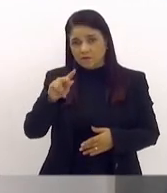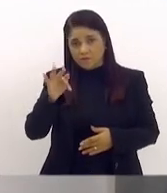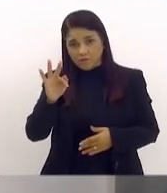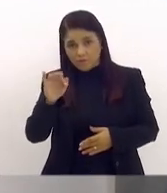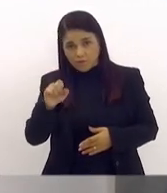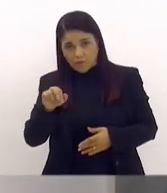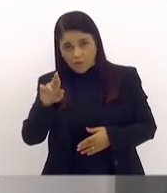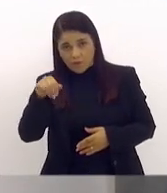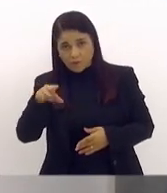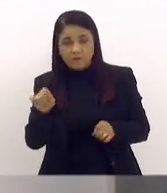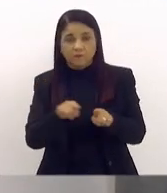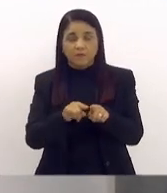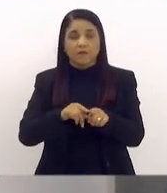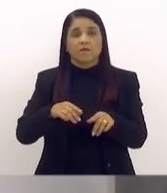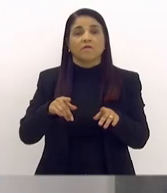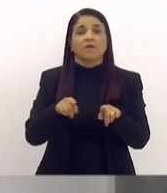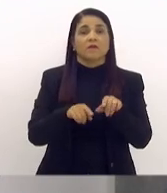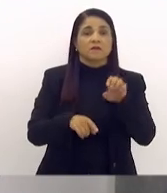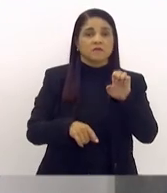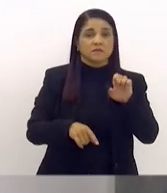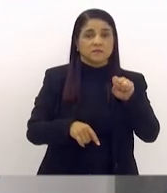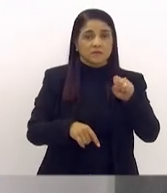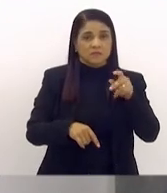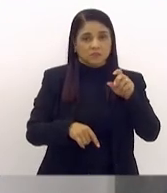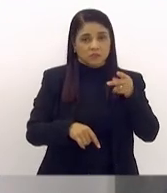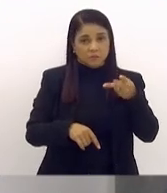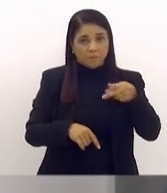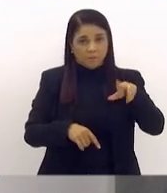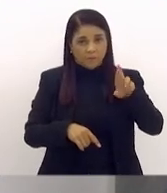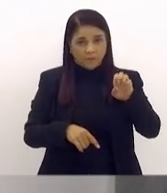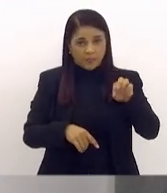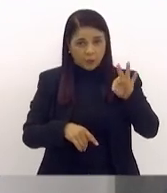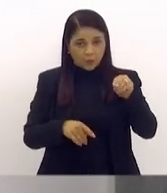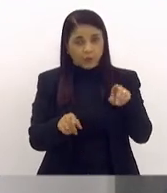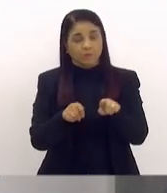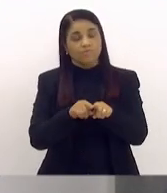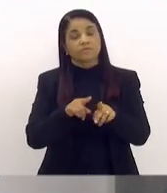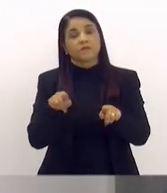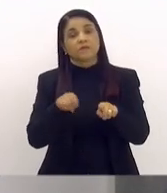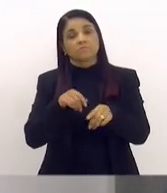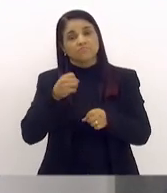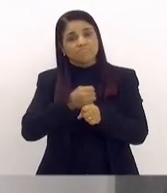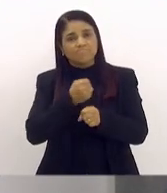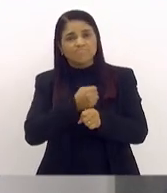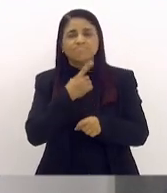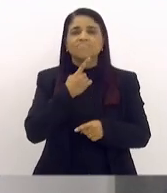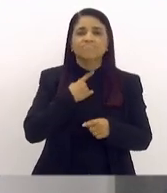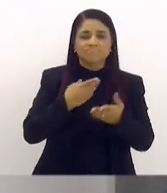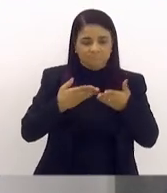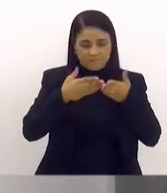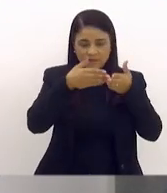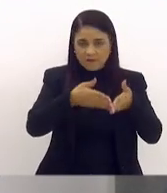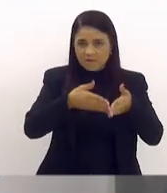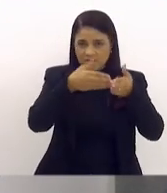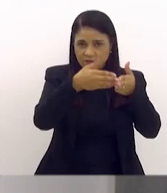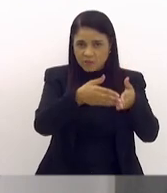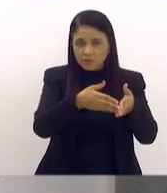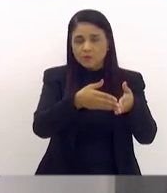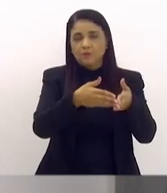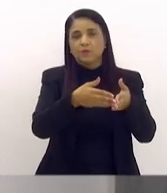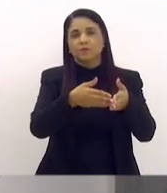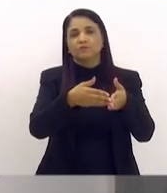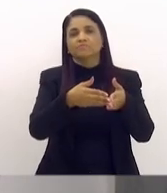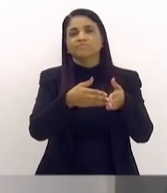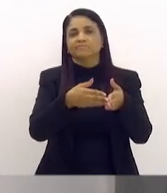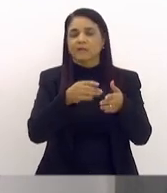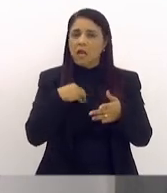comando do Sérgio Bass tem o desejo né de trazer a construção dos navios que ele anunciou que vão ser